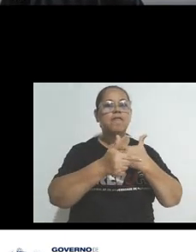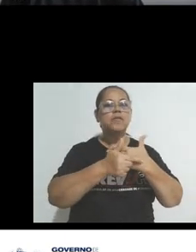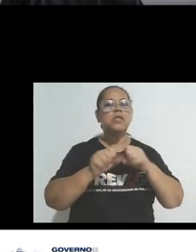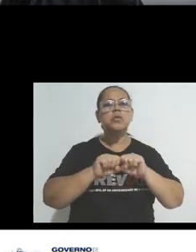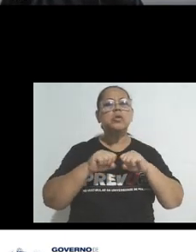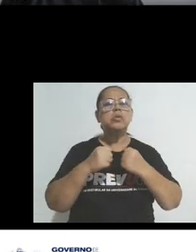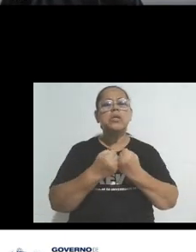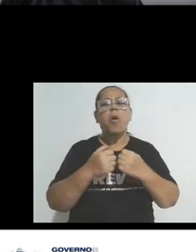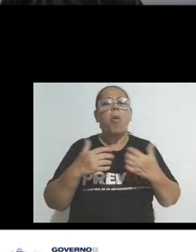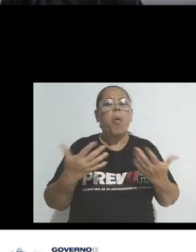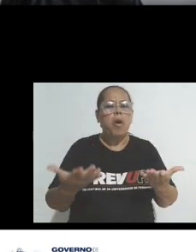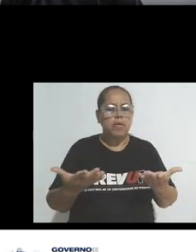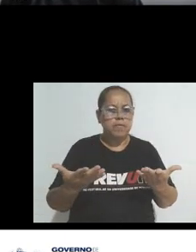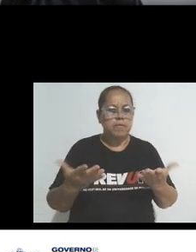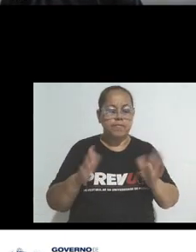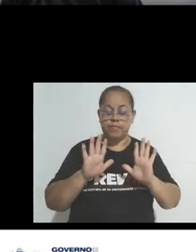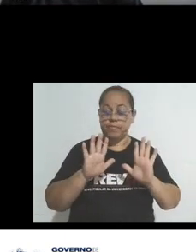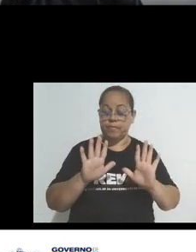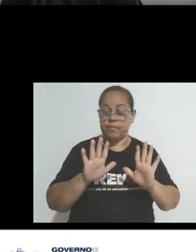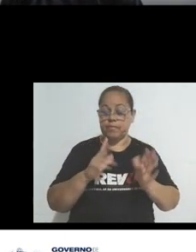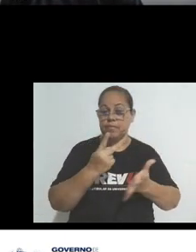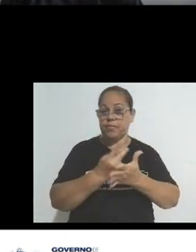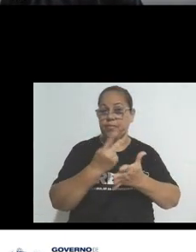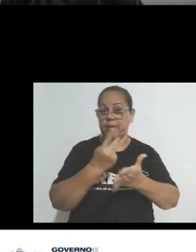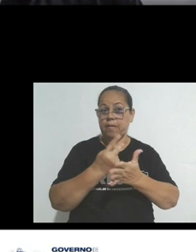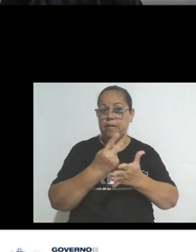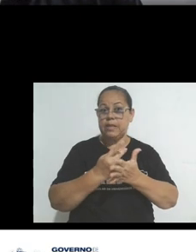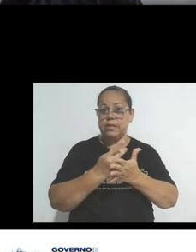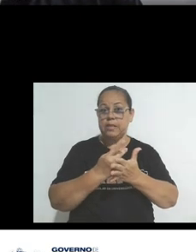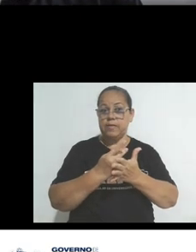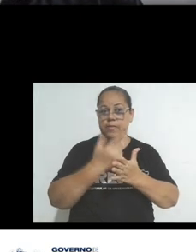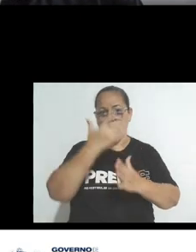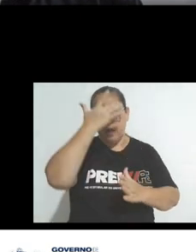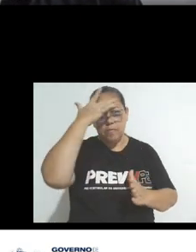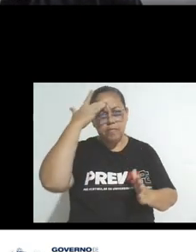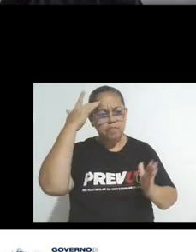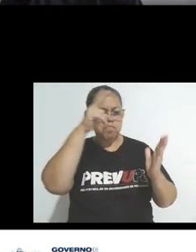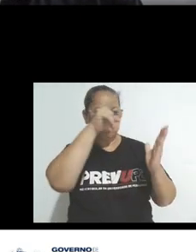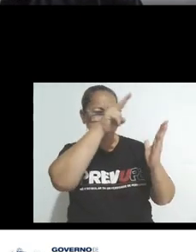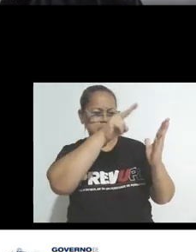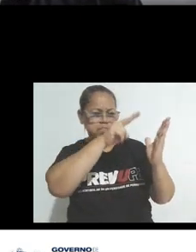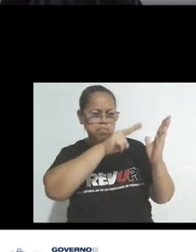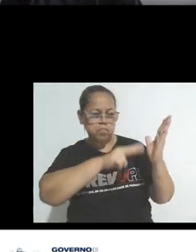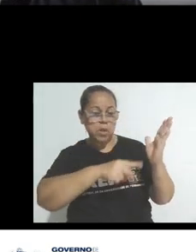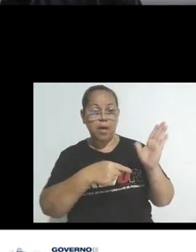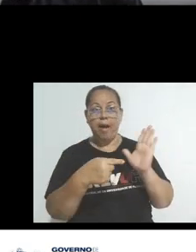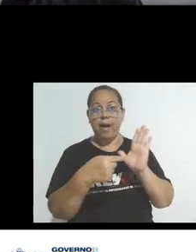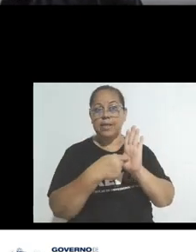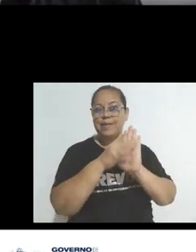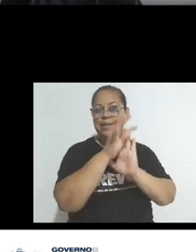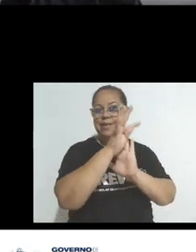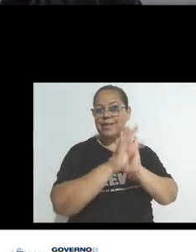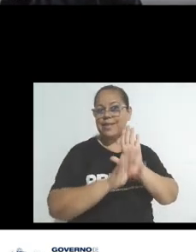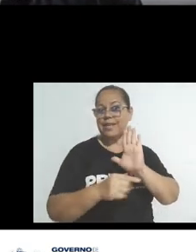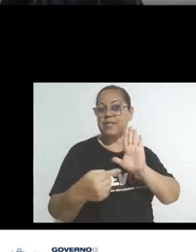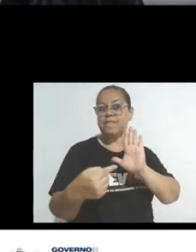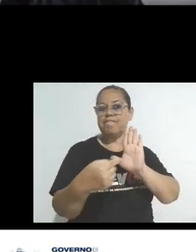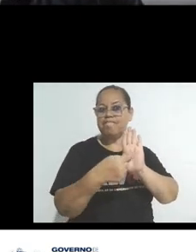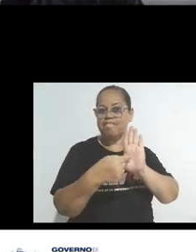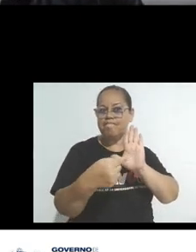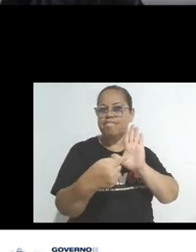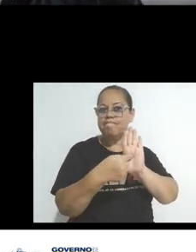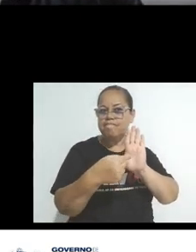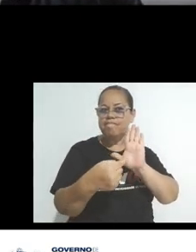o que aconteceu eles fizeram a a leitura em cima do texto baseando em cima do